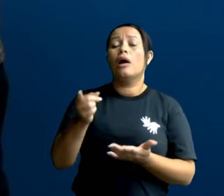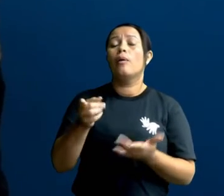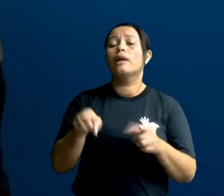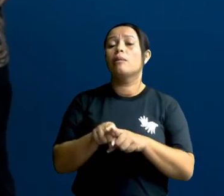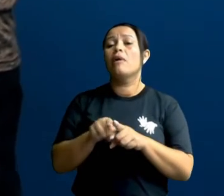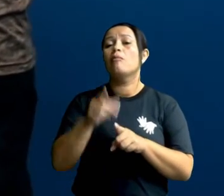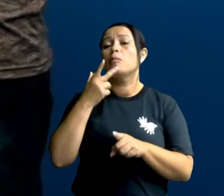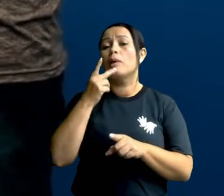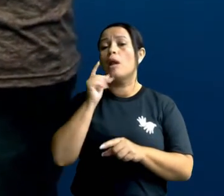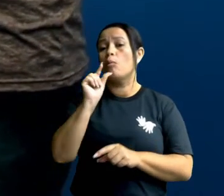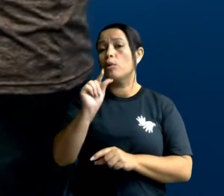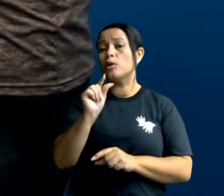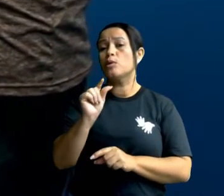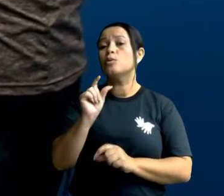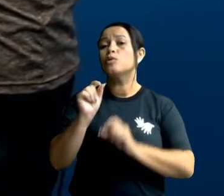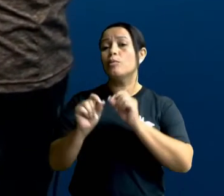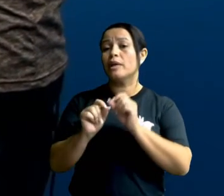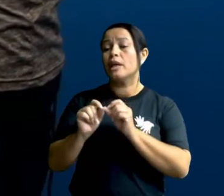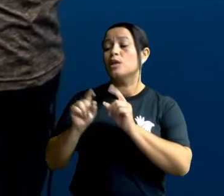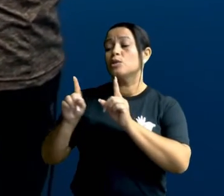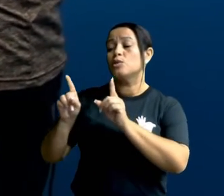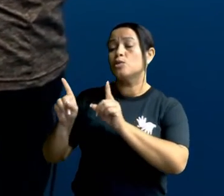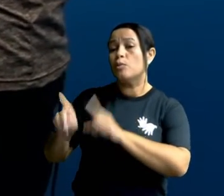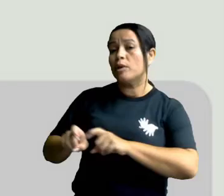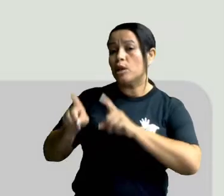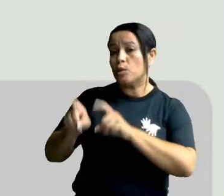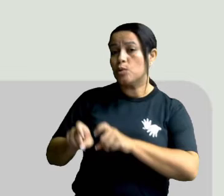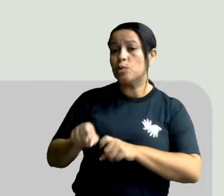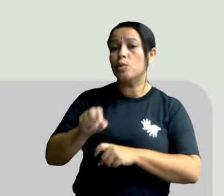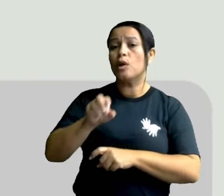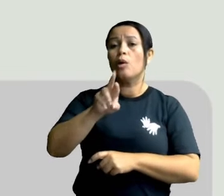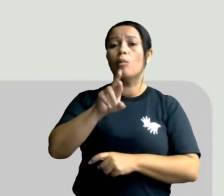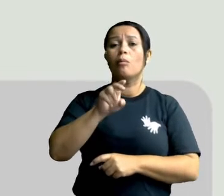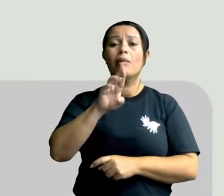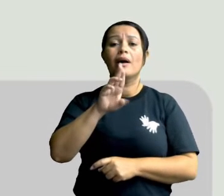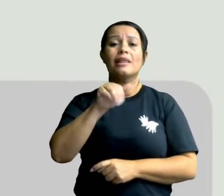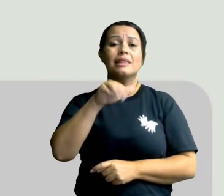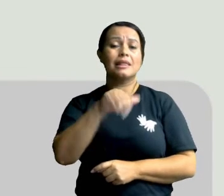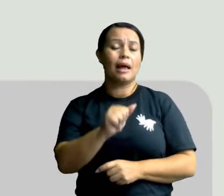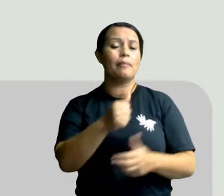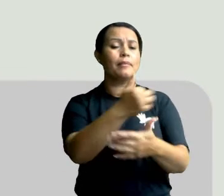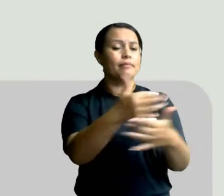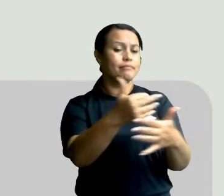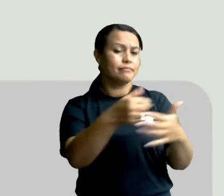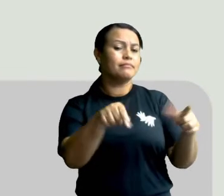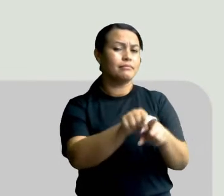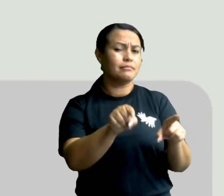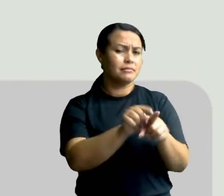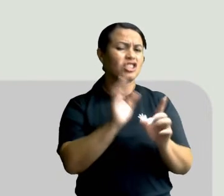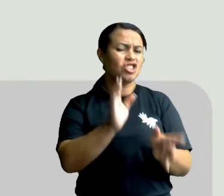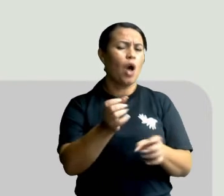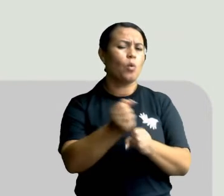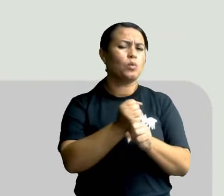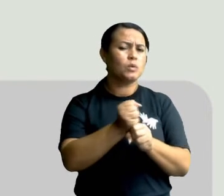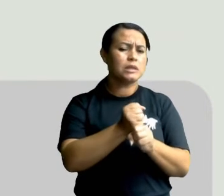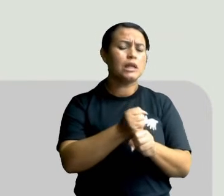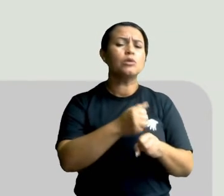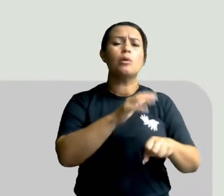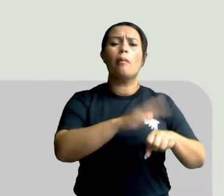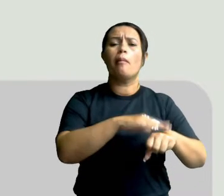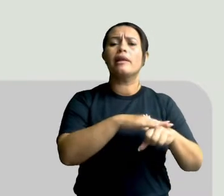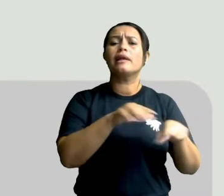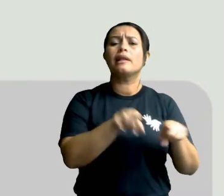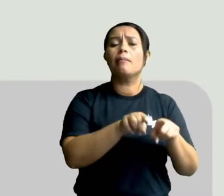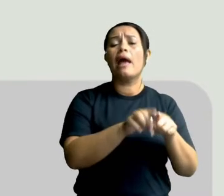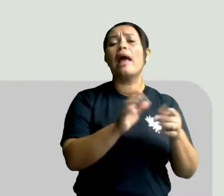E aqui nós vamos falar um pouco da agricultura urbana. Há alguns anos vem se tornando comum a prática da agricultura urbana, com